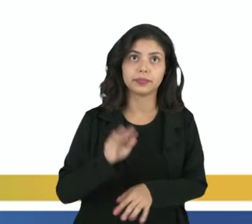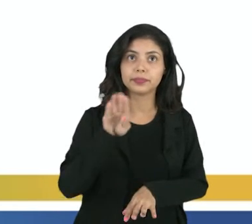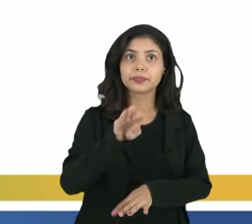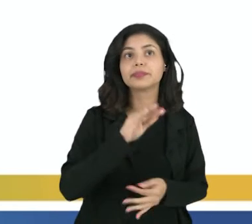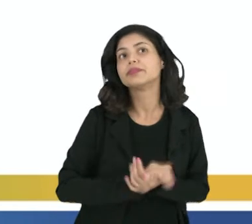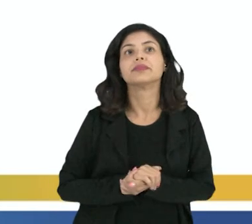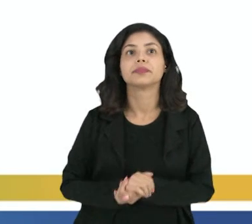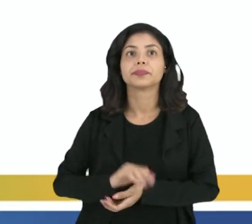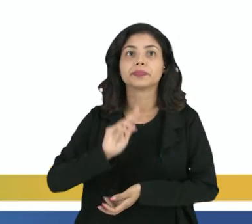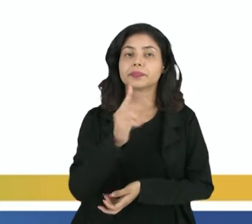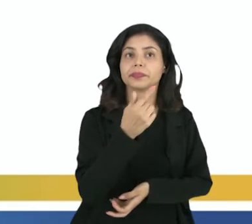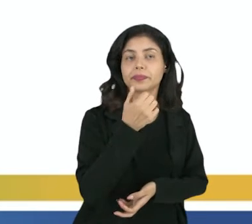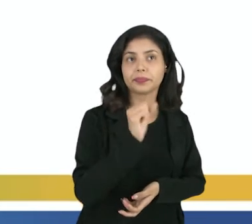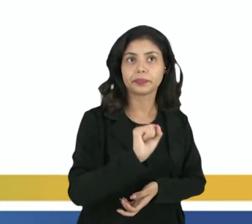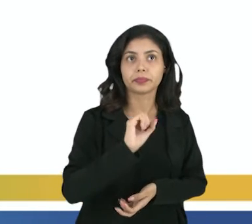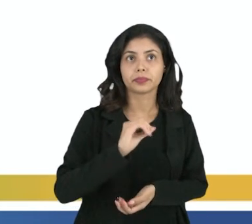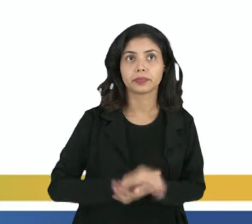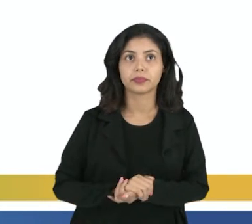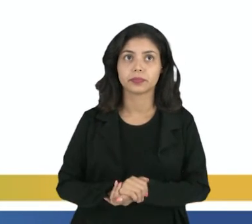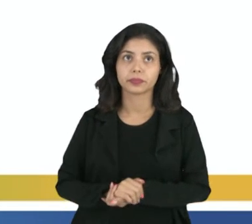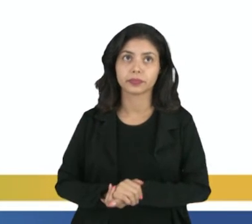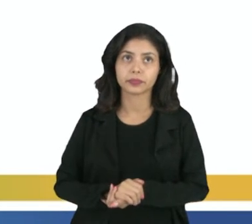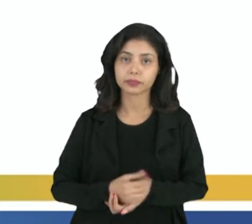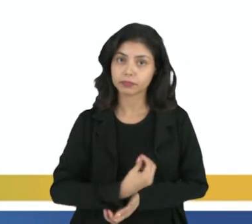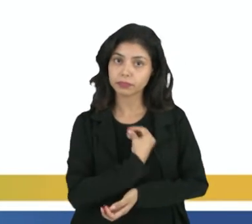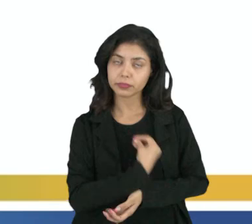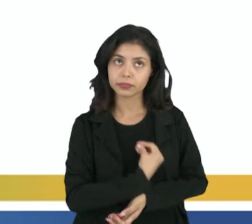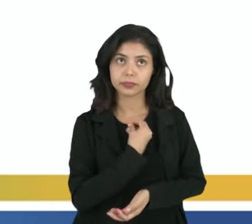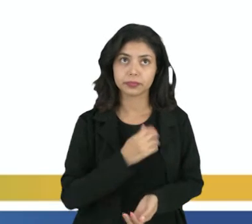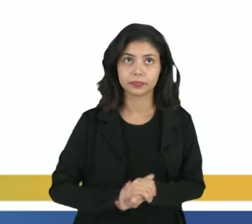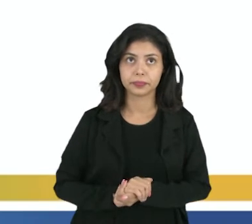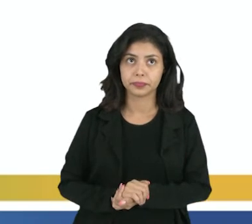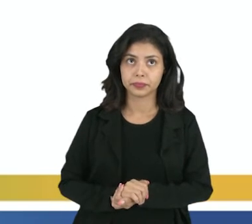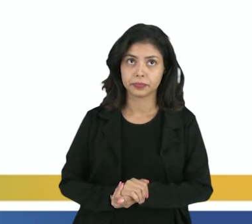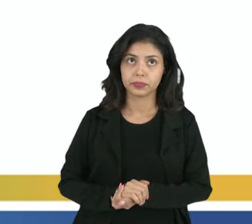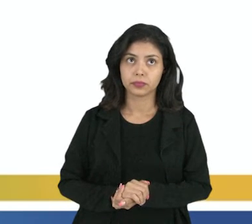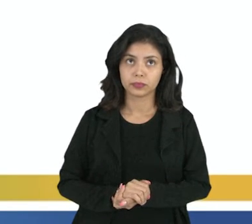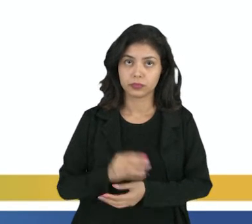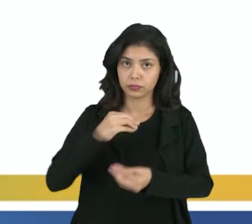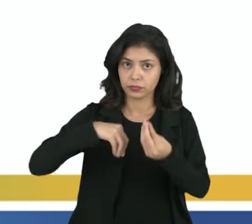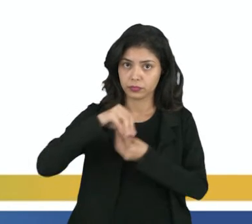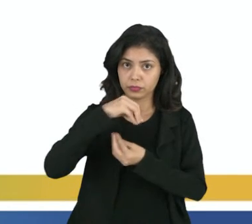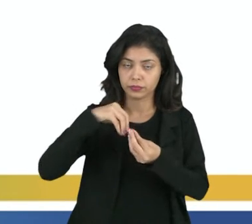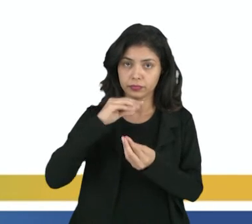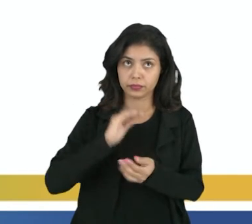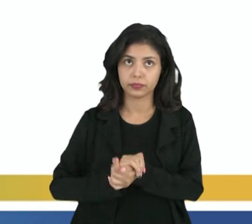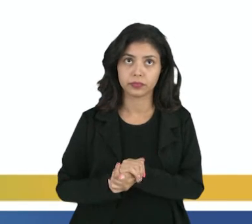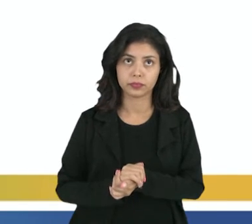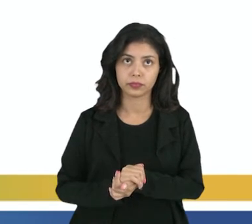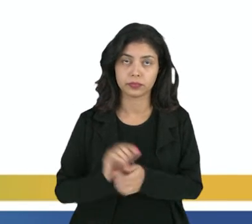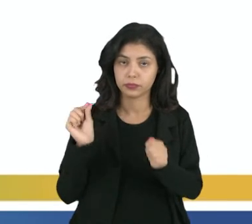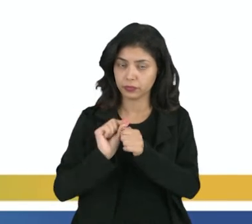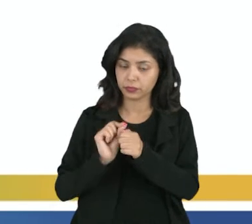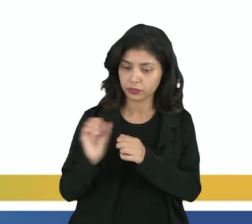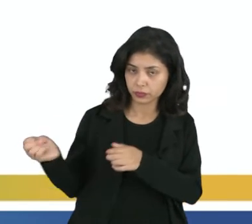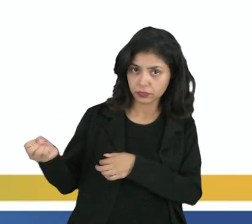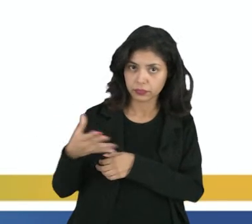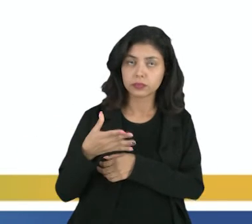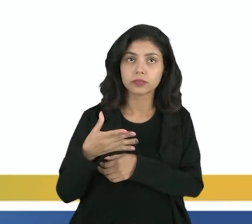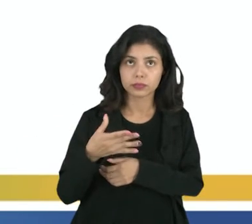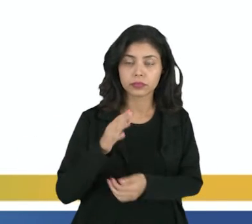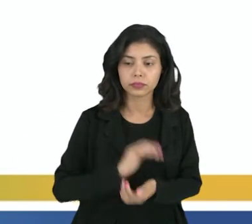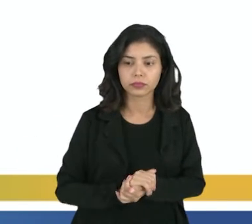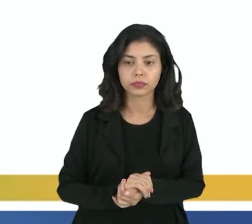que ocorre a formação desse aço temos aqui a presença do enxofre reagindo oxigênio formando esse